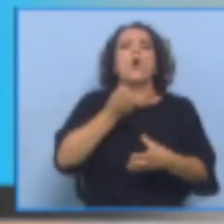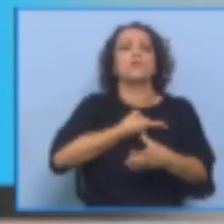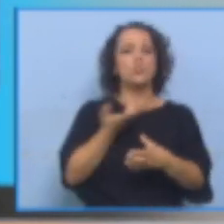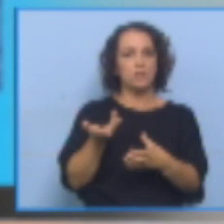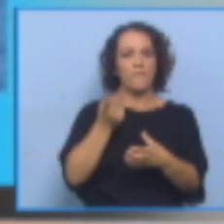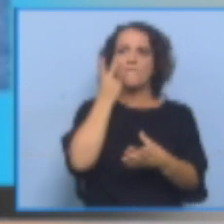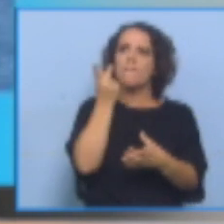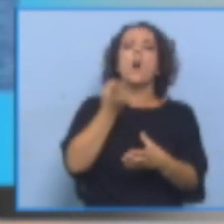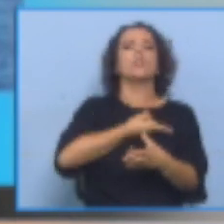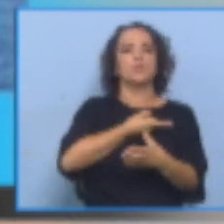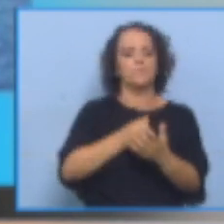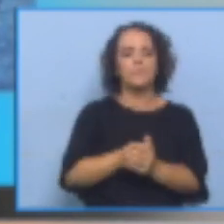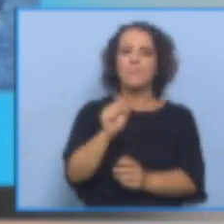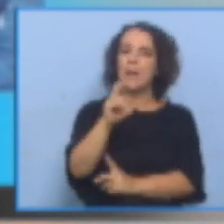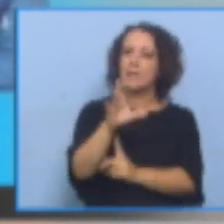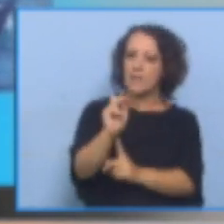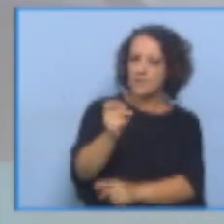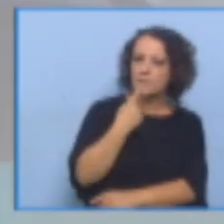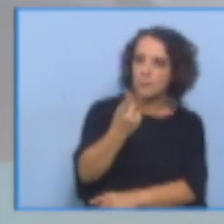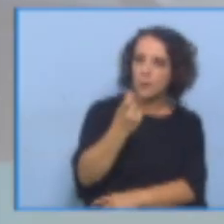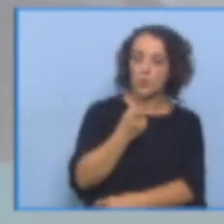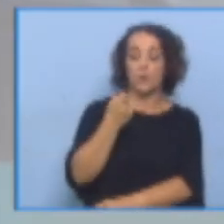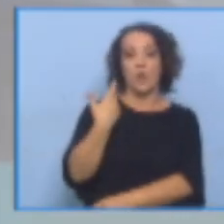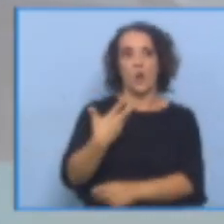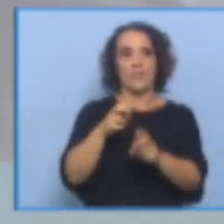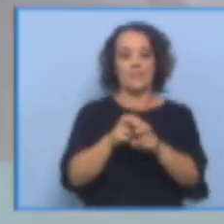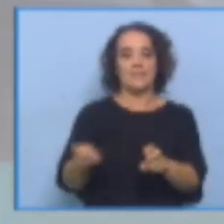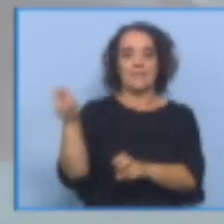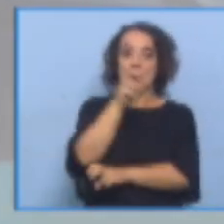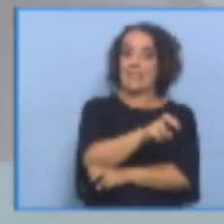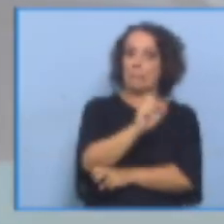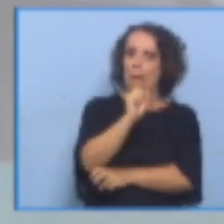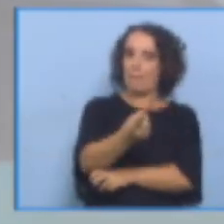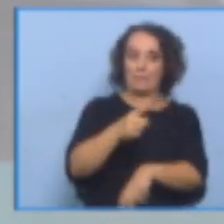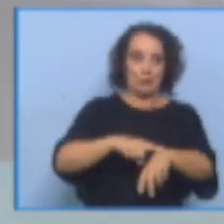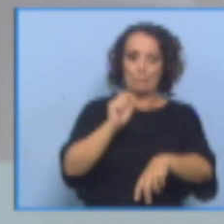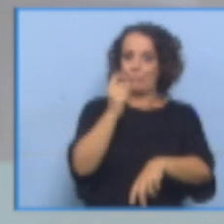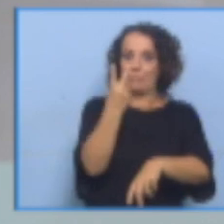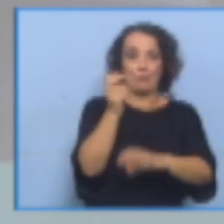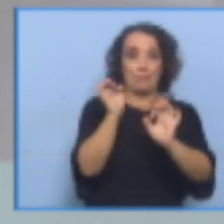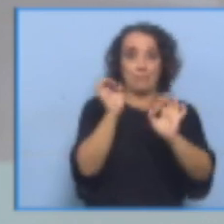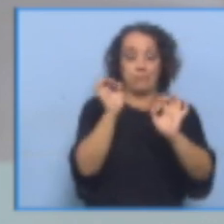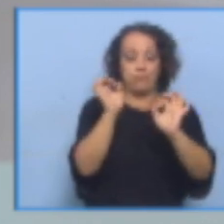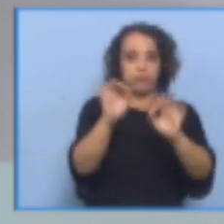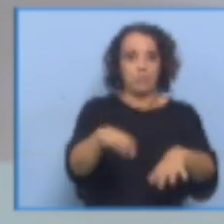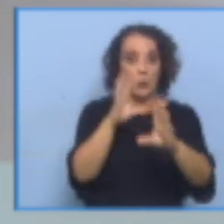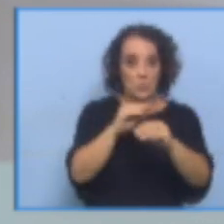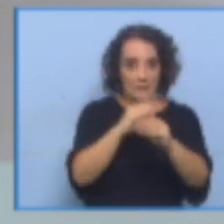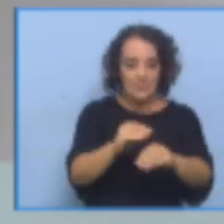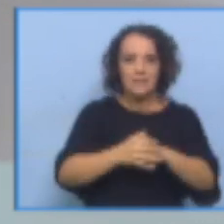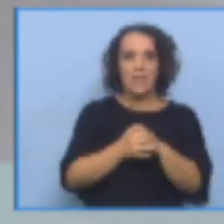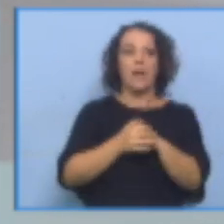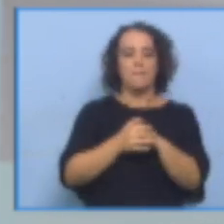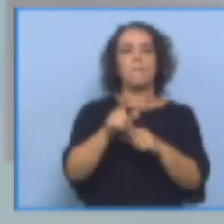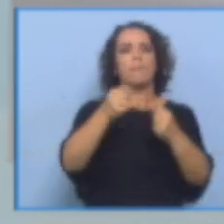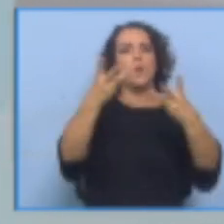comunidade vivemos. Graça Franco, e nesta linha, e agora dando um salto muito rapidamente, porque temos 2 minutos para conversar, foi